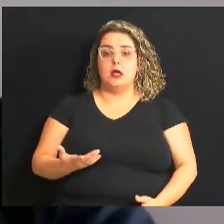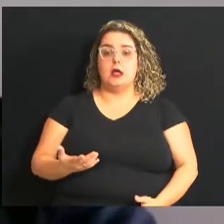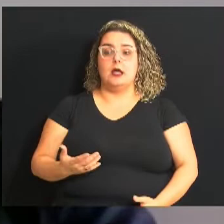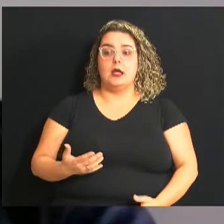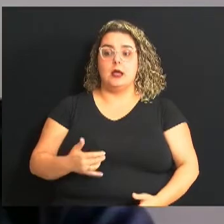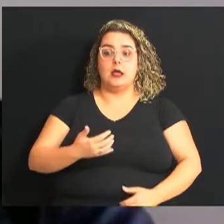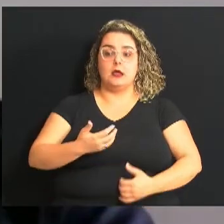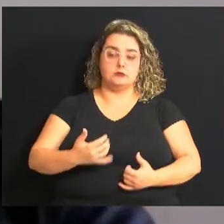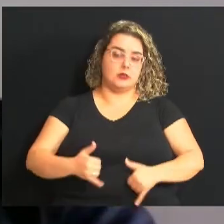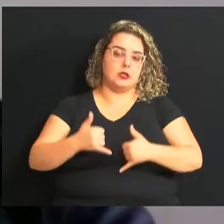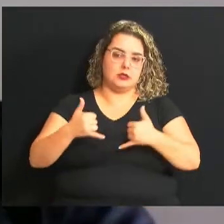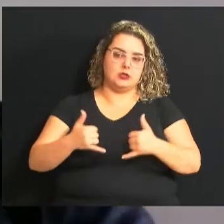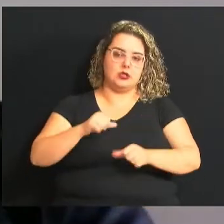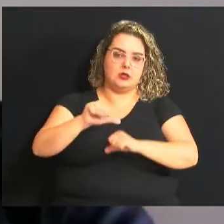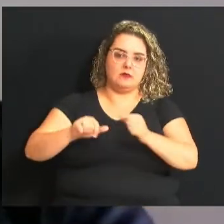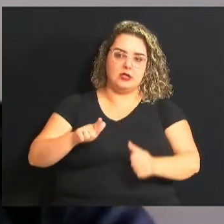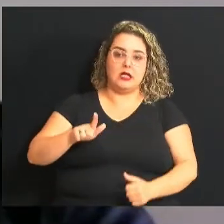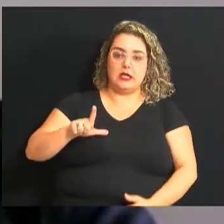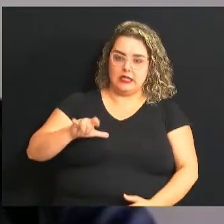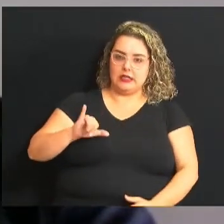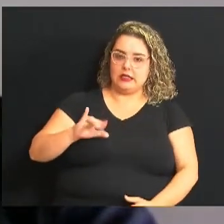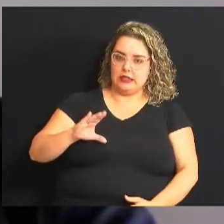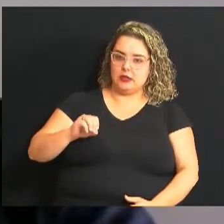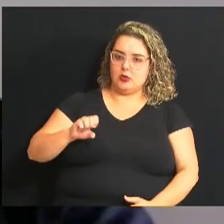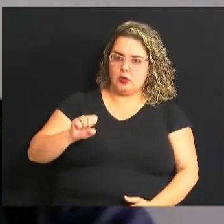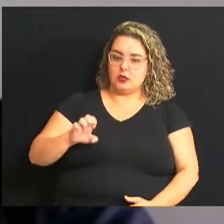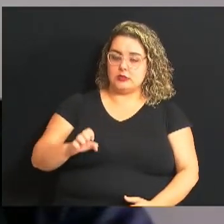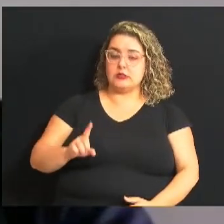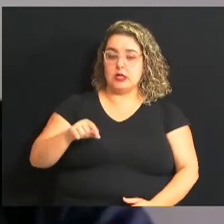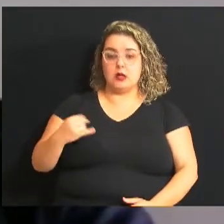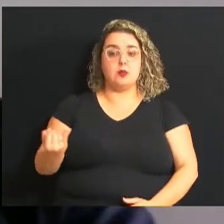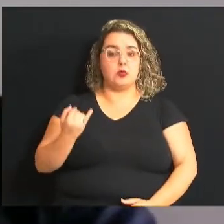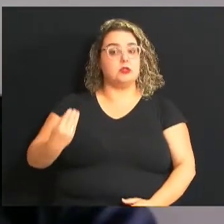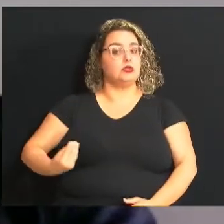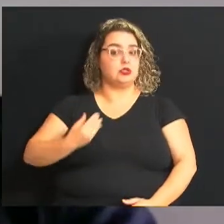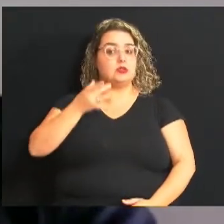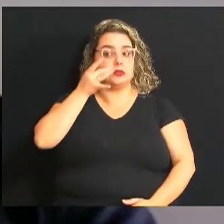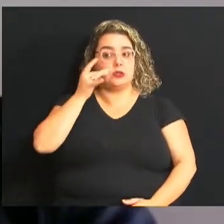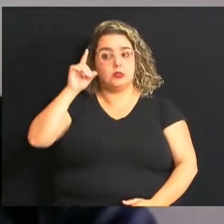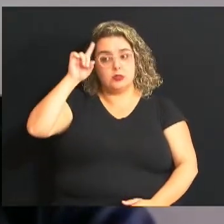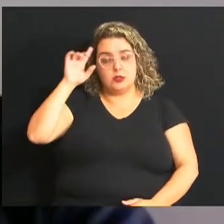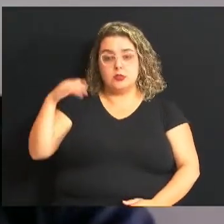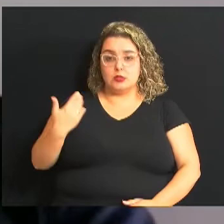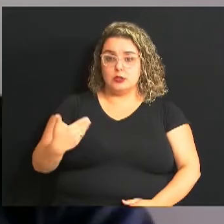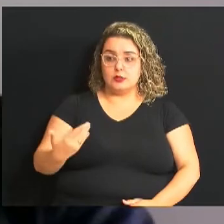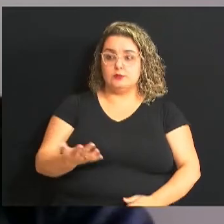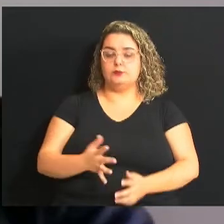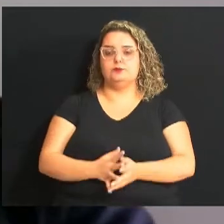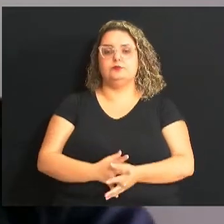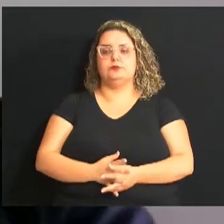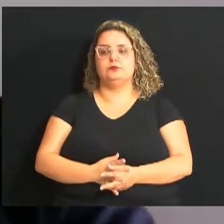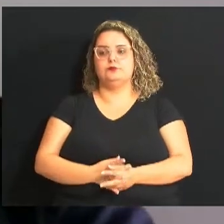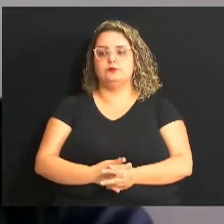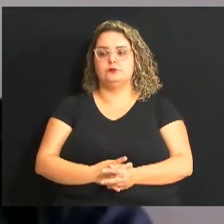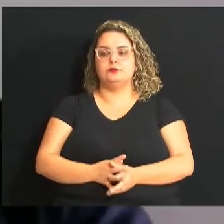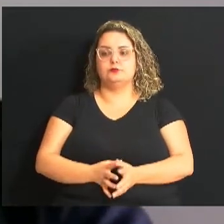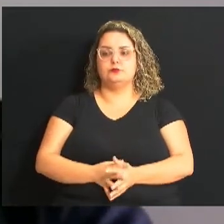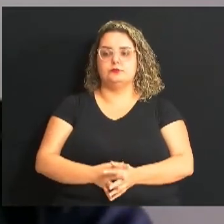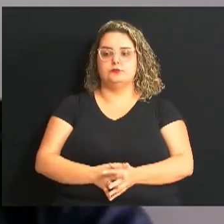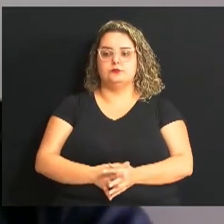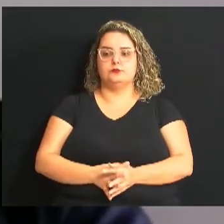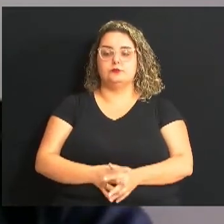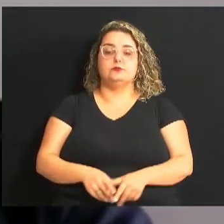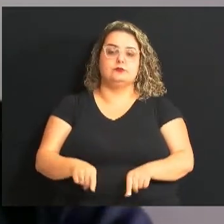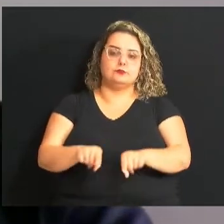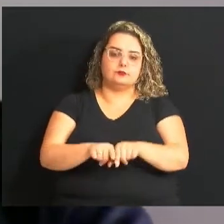nosso corpo. Então, assim, é muito importante que ele esteja presente na nossa alimentação diária. Fora isso, também é necessário